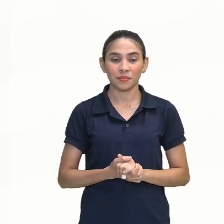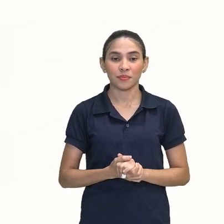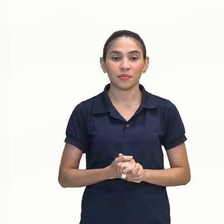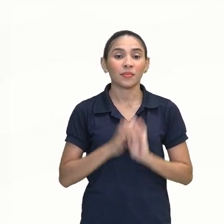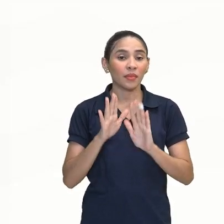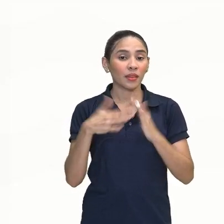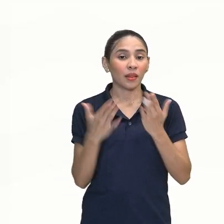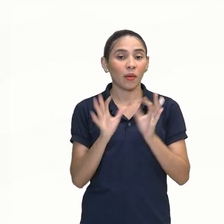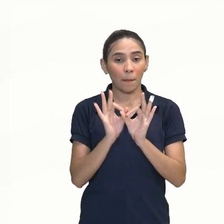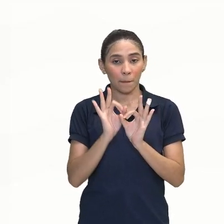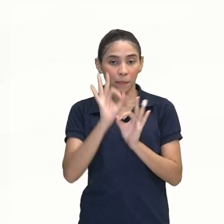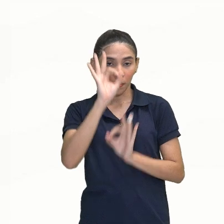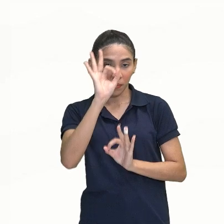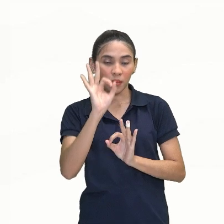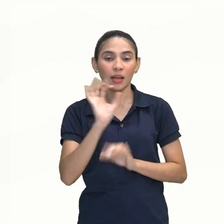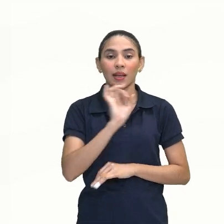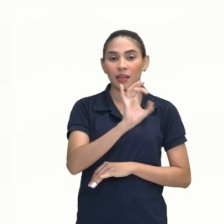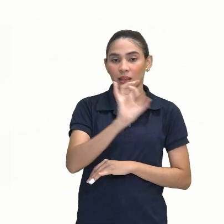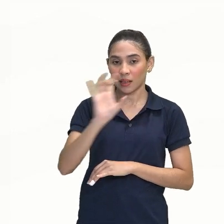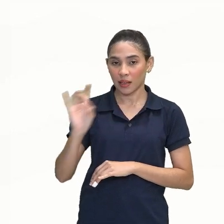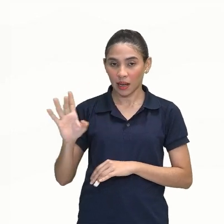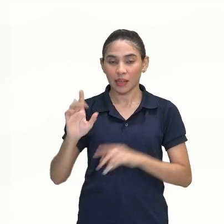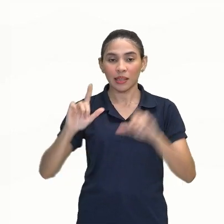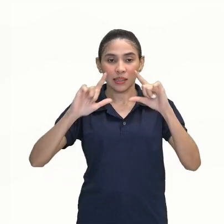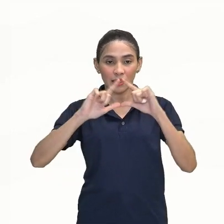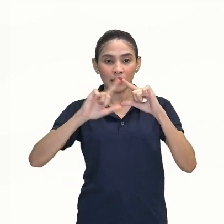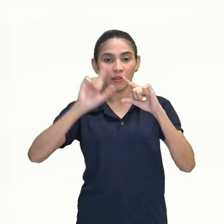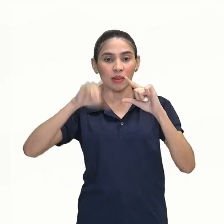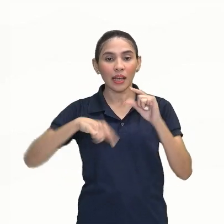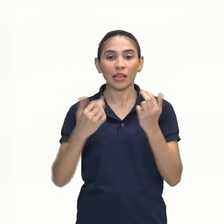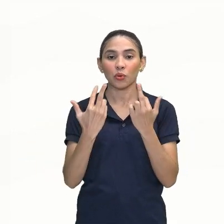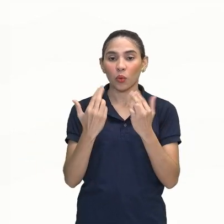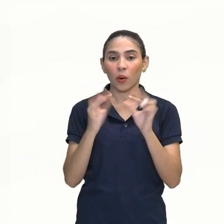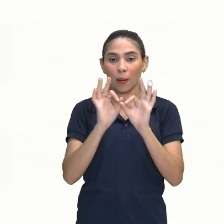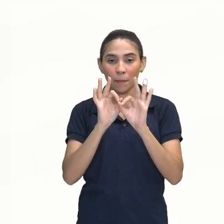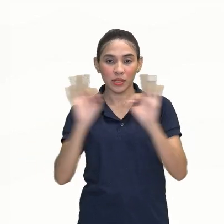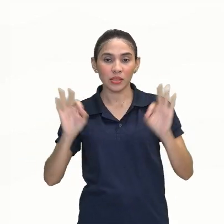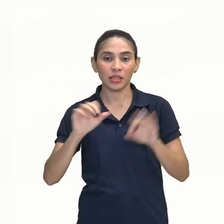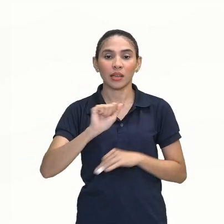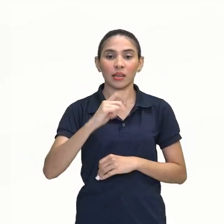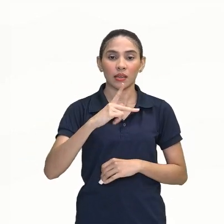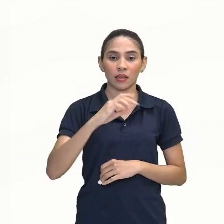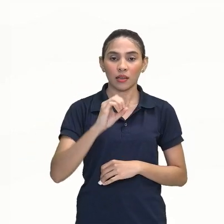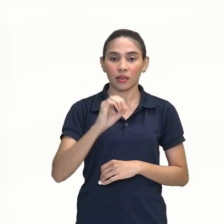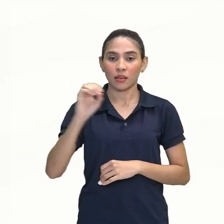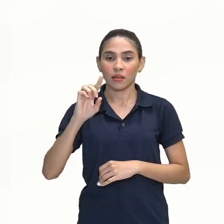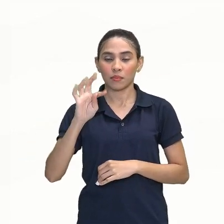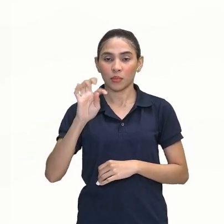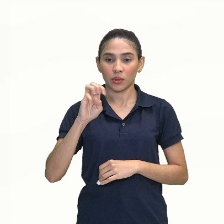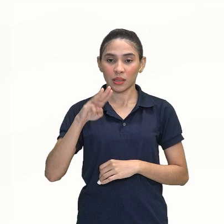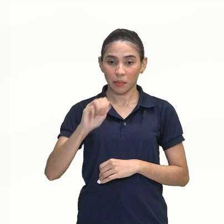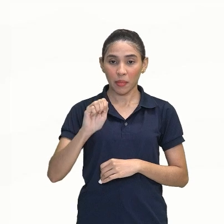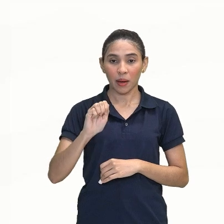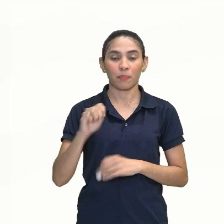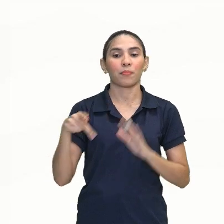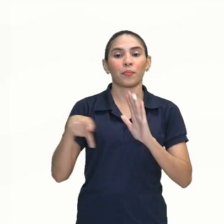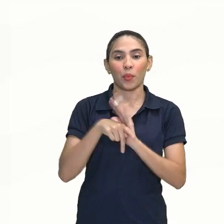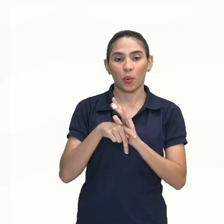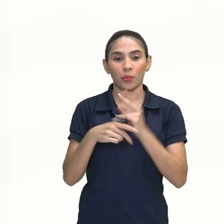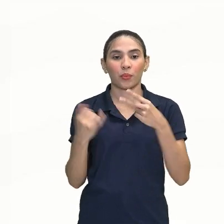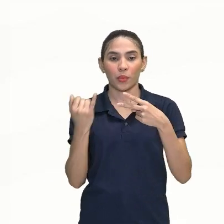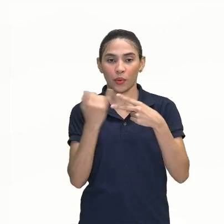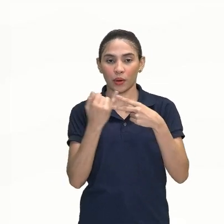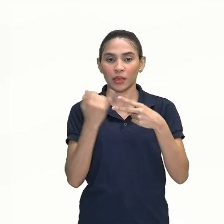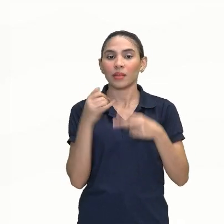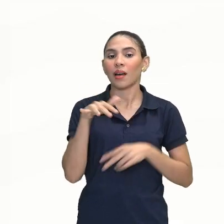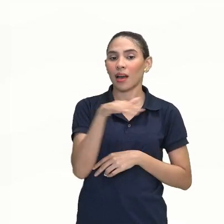Como a medida da altura de cada um desses triângulos é igual à medida do apótema do polígono,